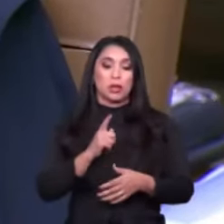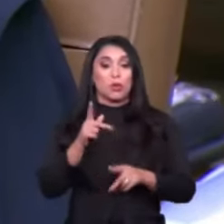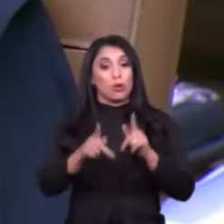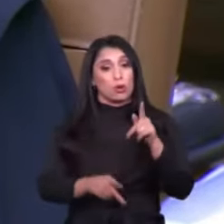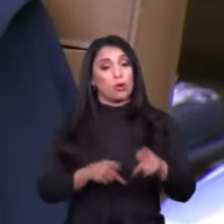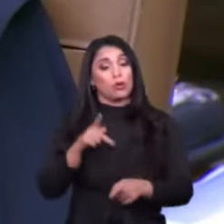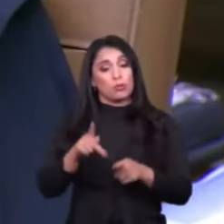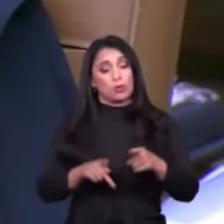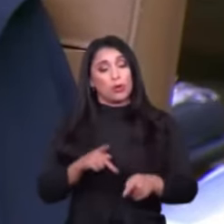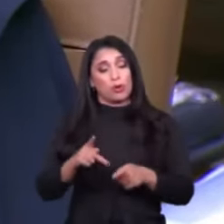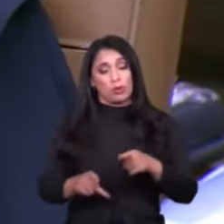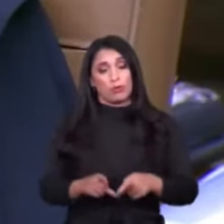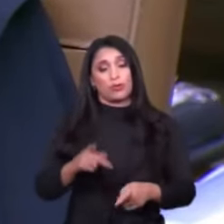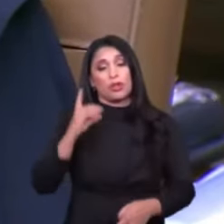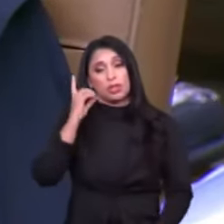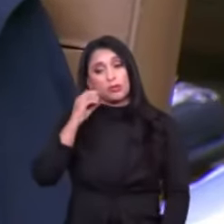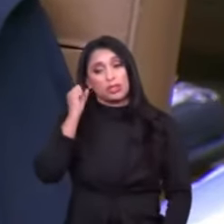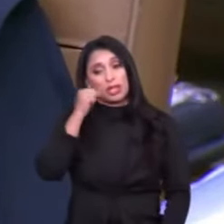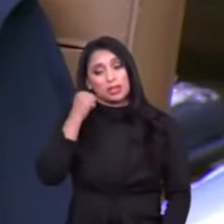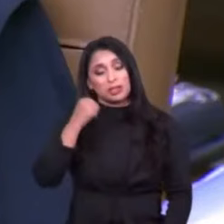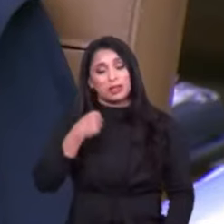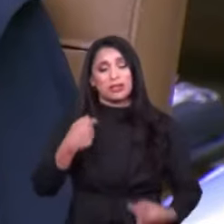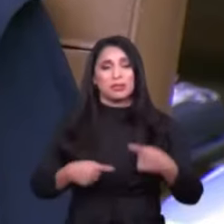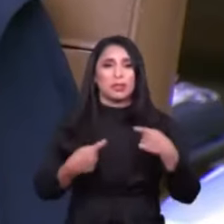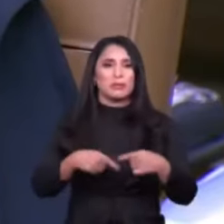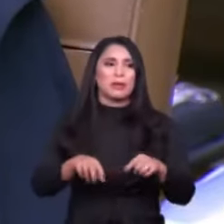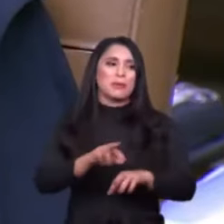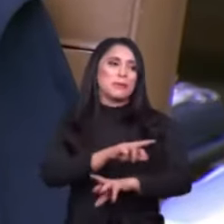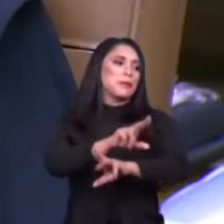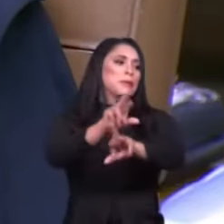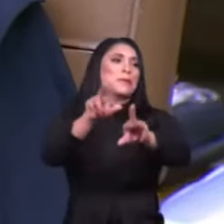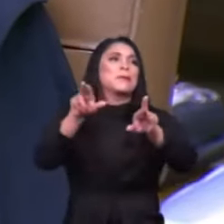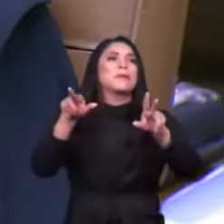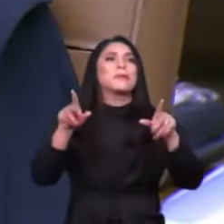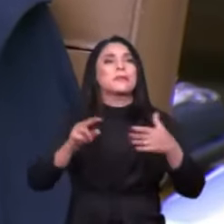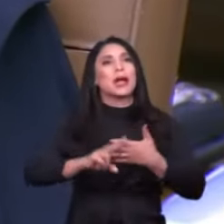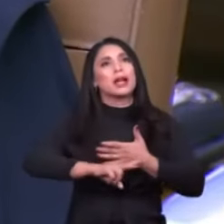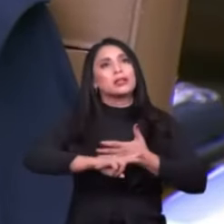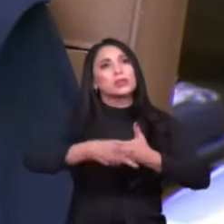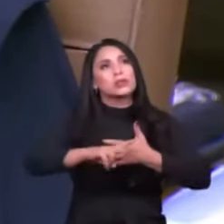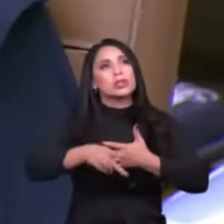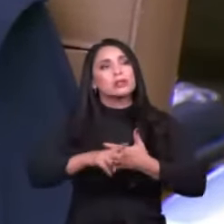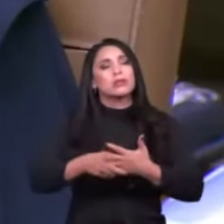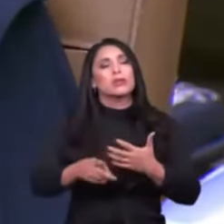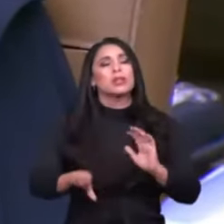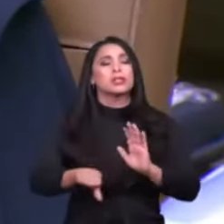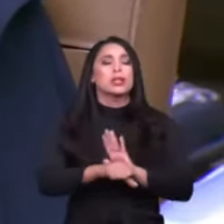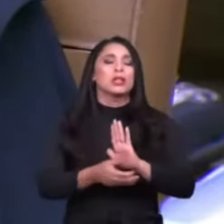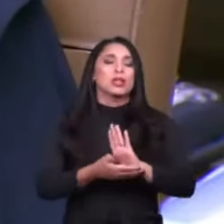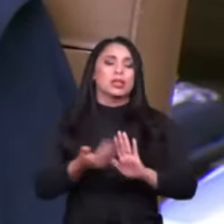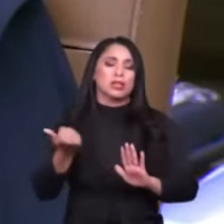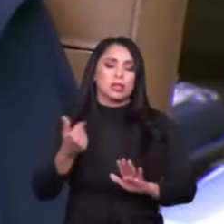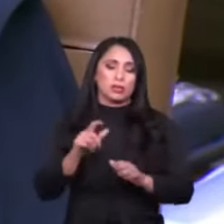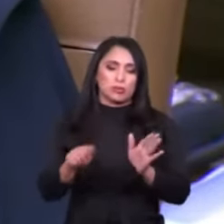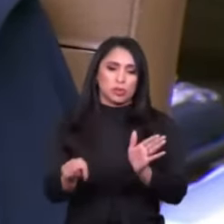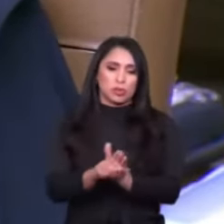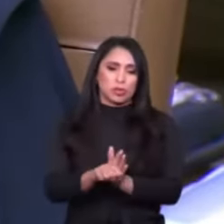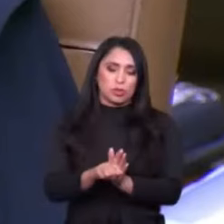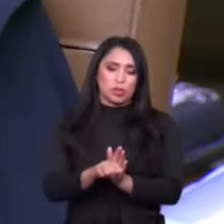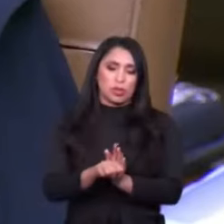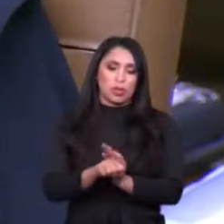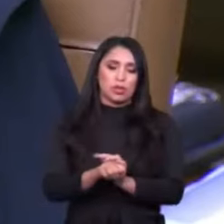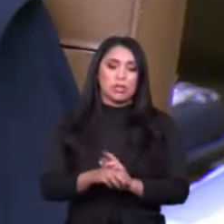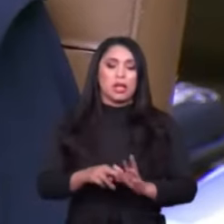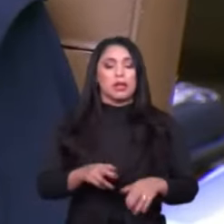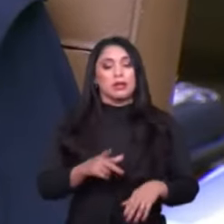seus parlamentares, pode discutir as diversas razões, necessidades e consequências da descriminalização do uso de drogas, em